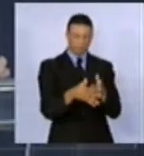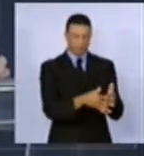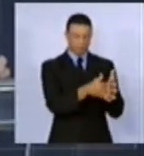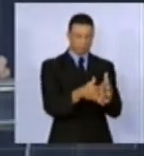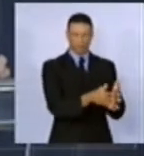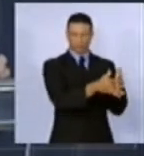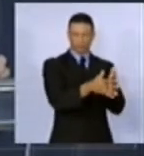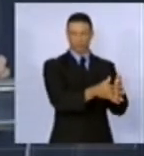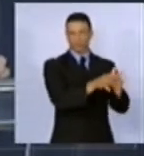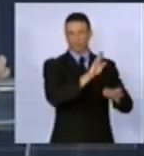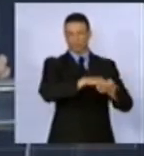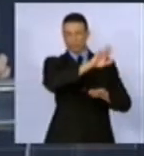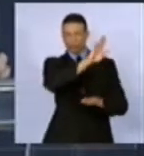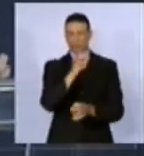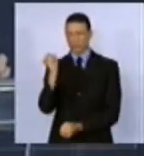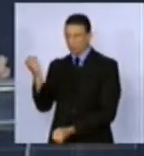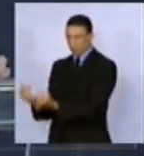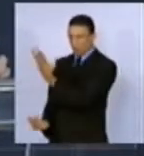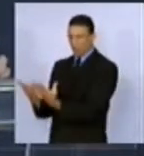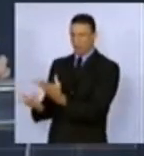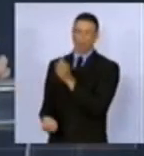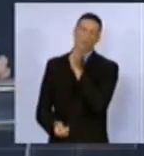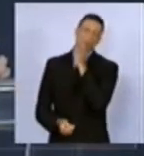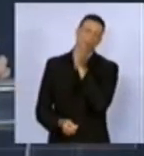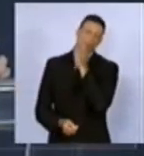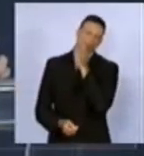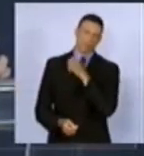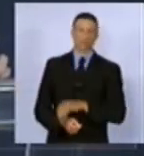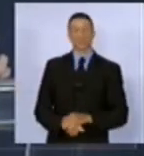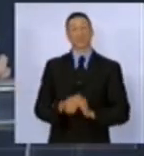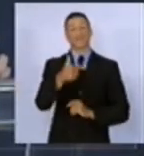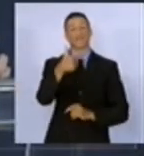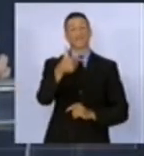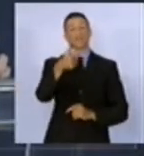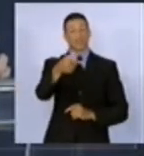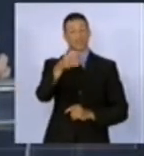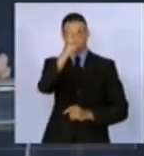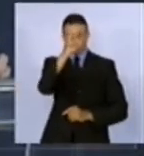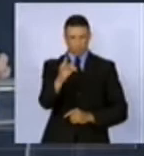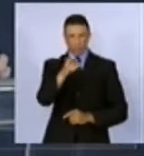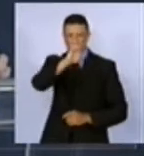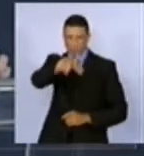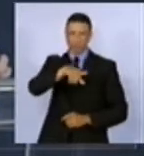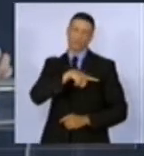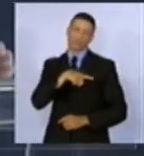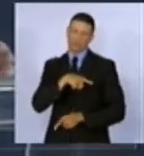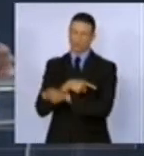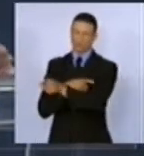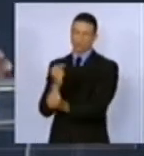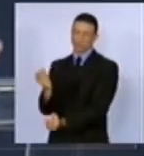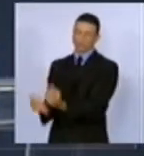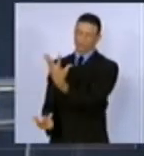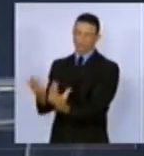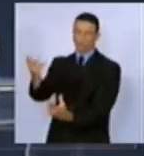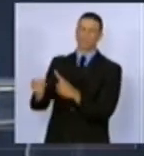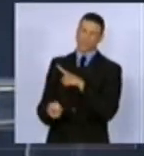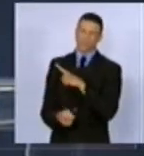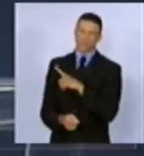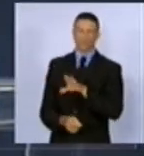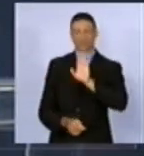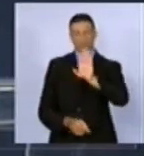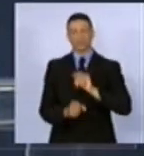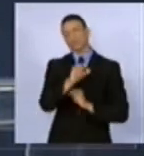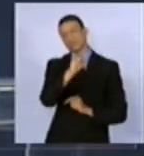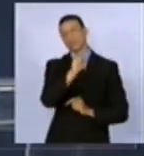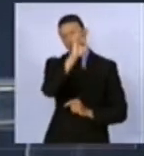mecanicamente sem a prática da queima e 27 por cento é colhida ainda com a prática da quem a gente estima que cerca de